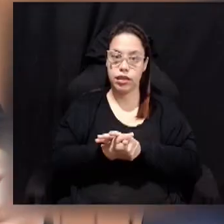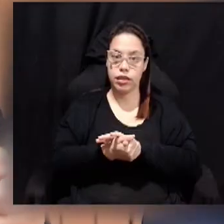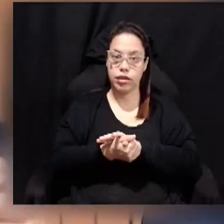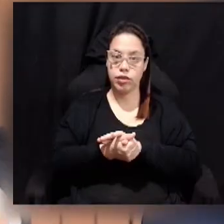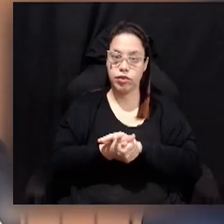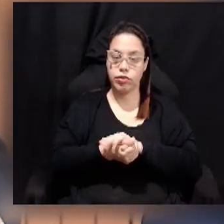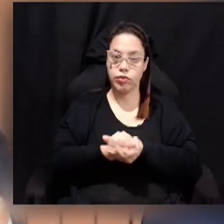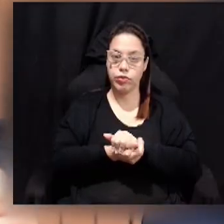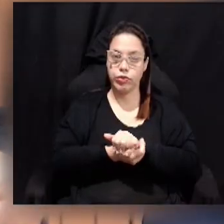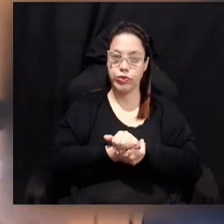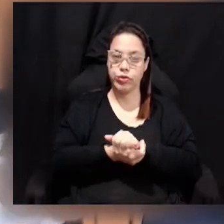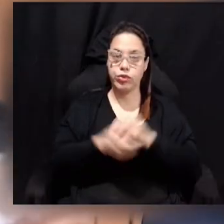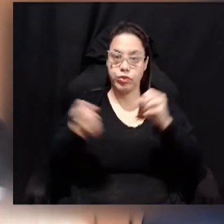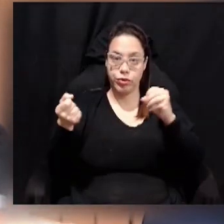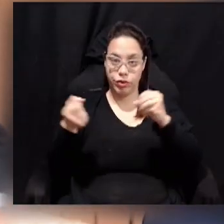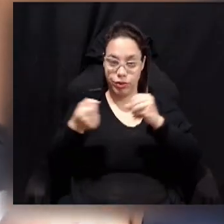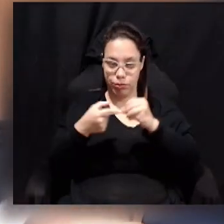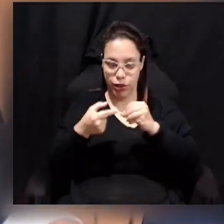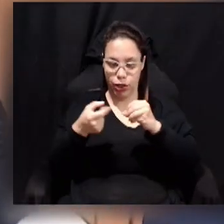Pessoal